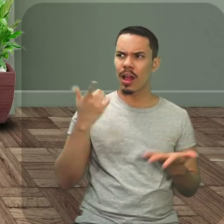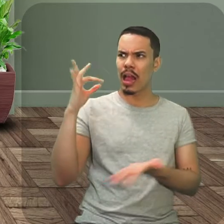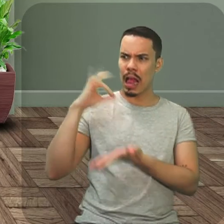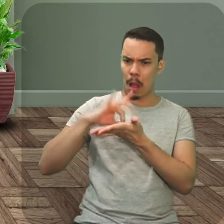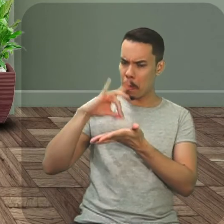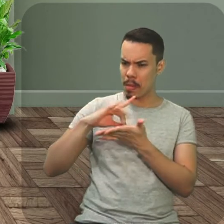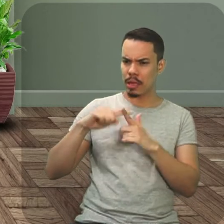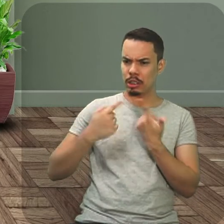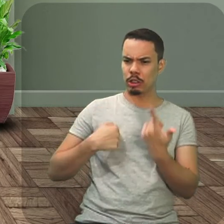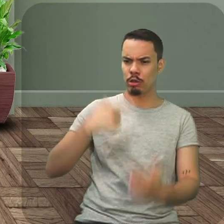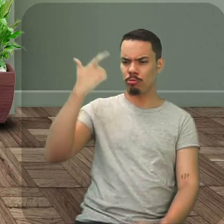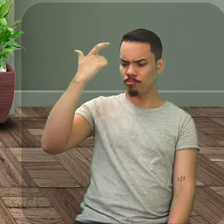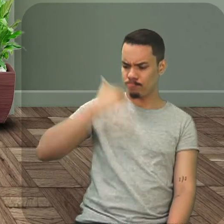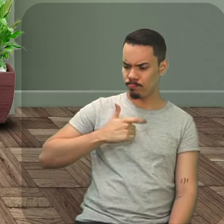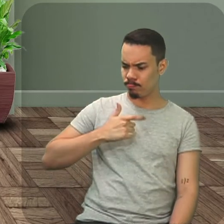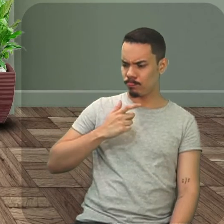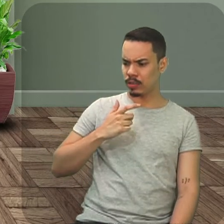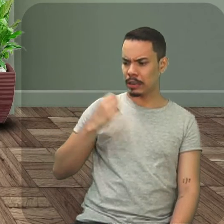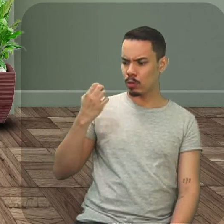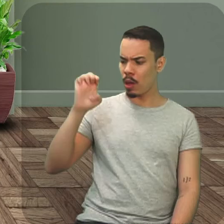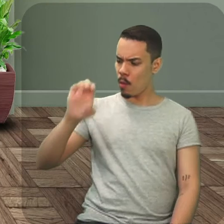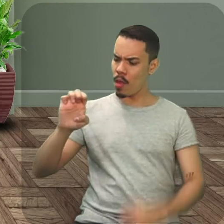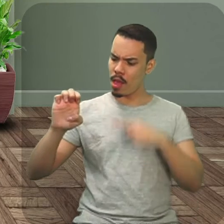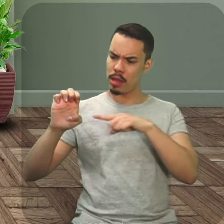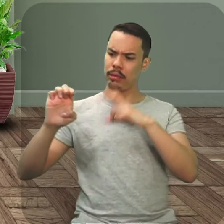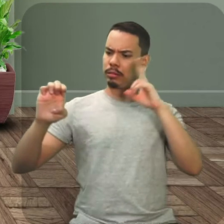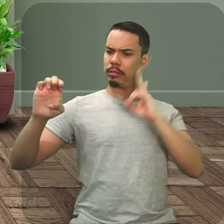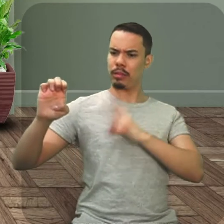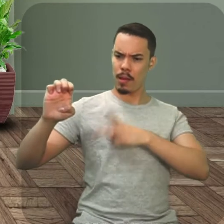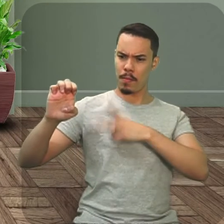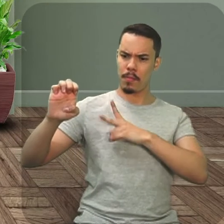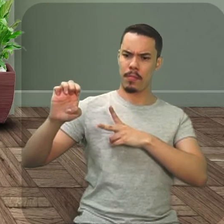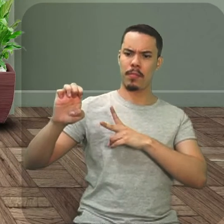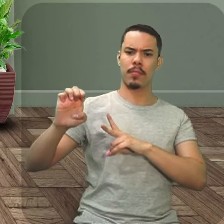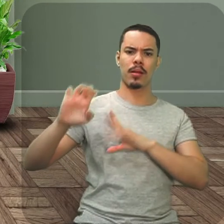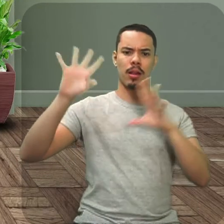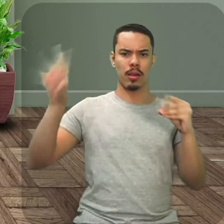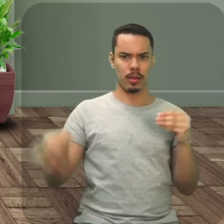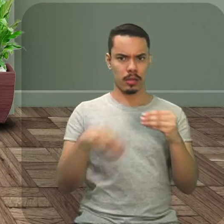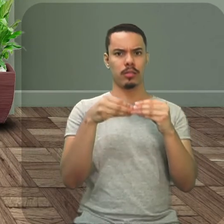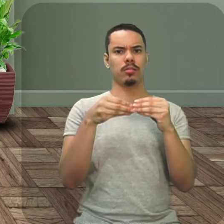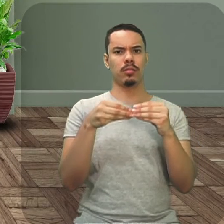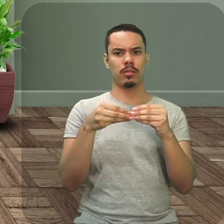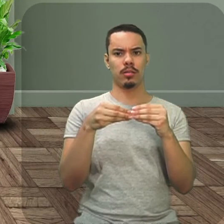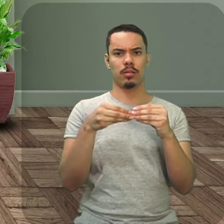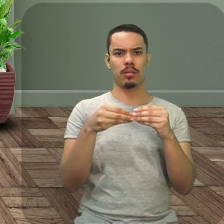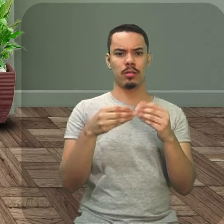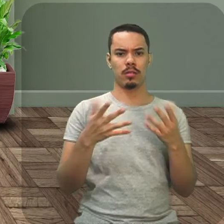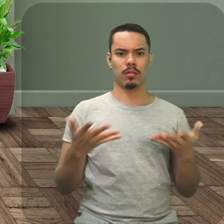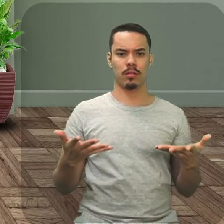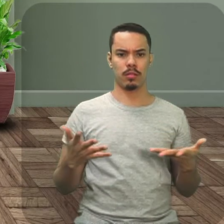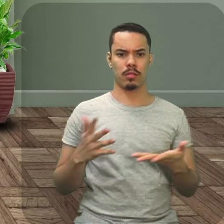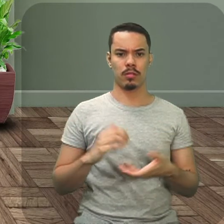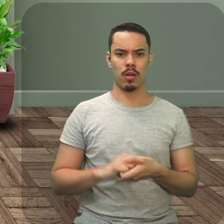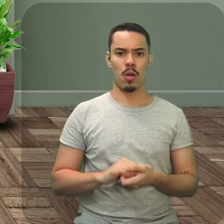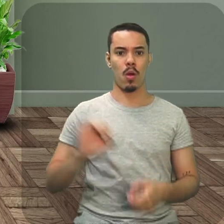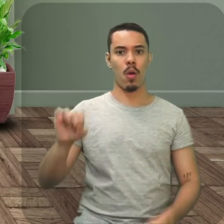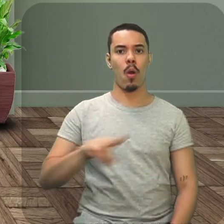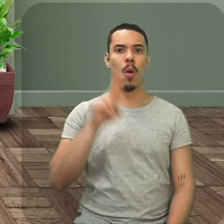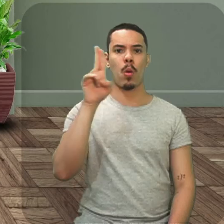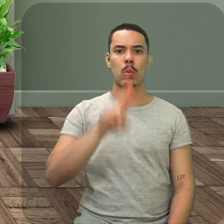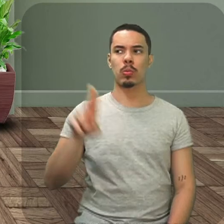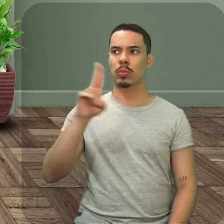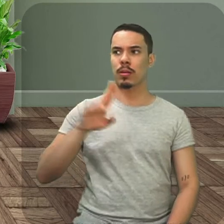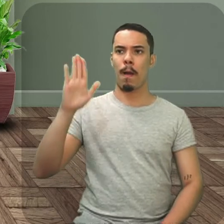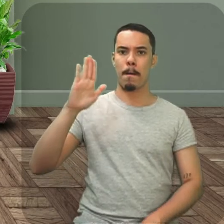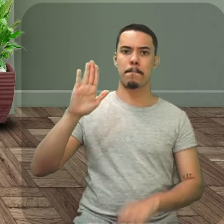é o seu usar o e sempre Ela será adição o seu usar o